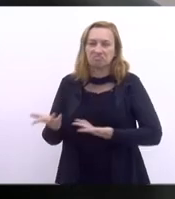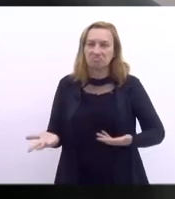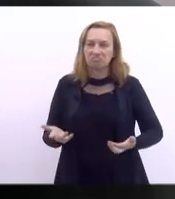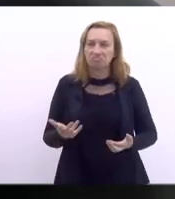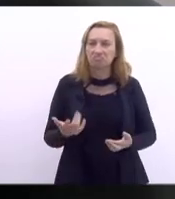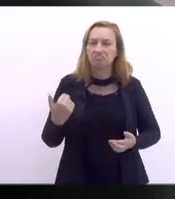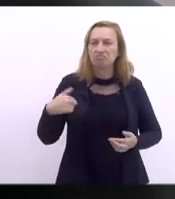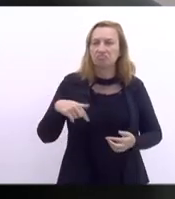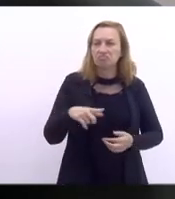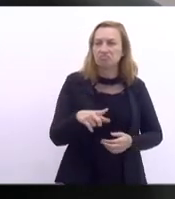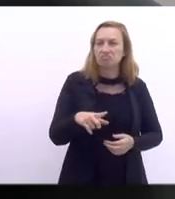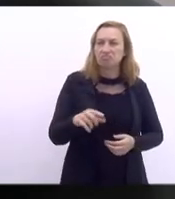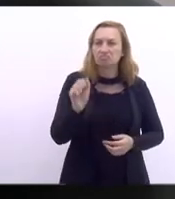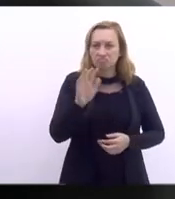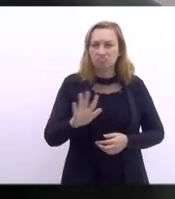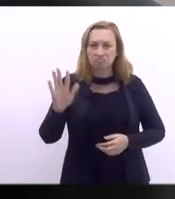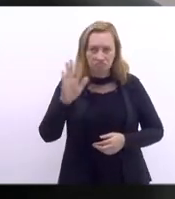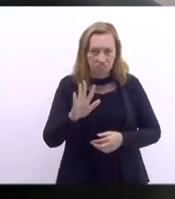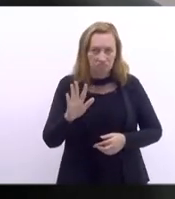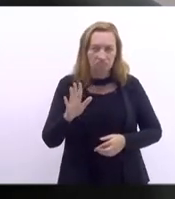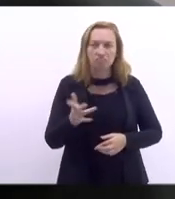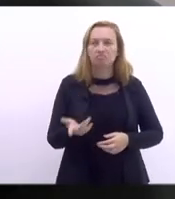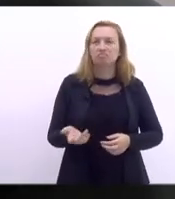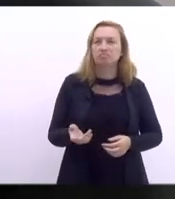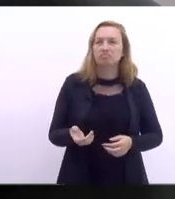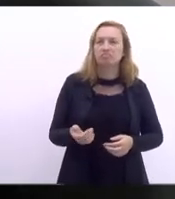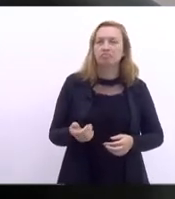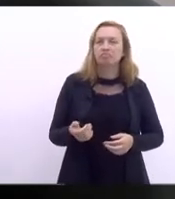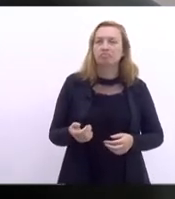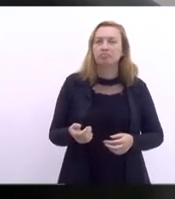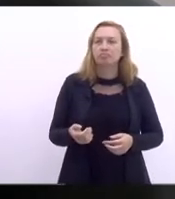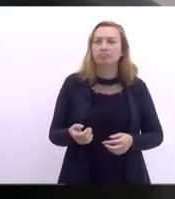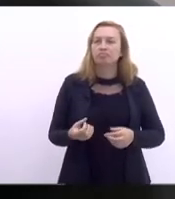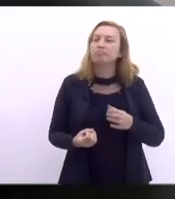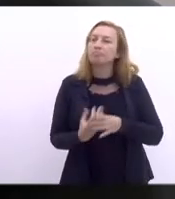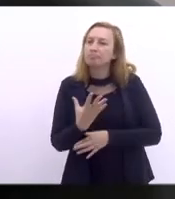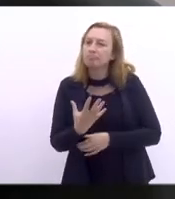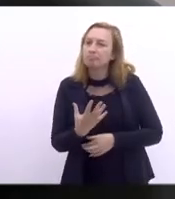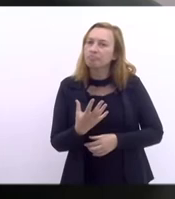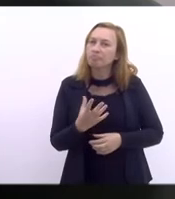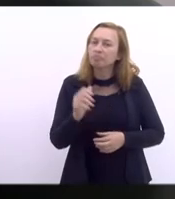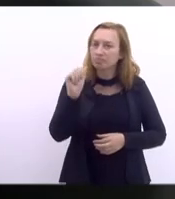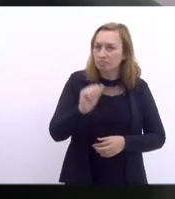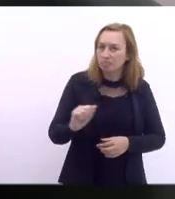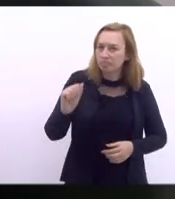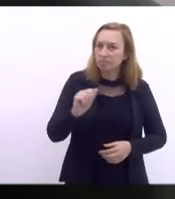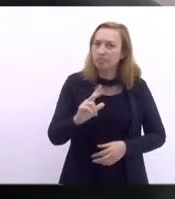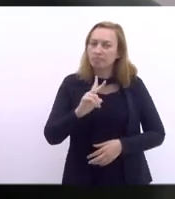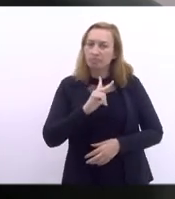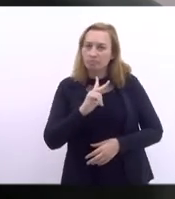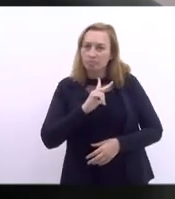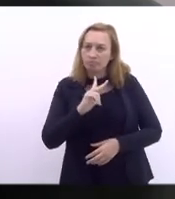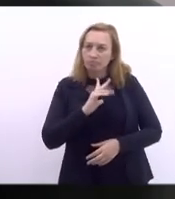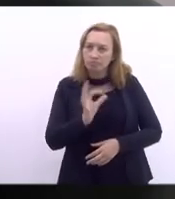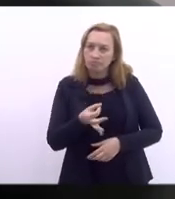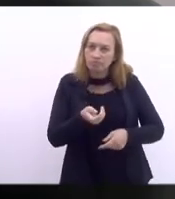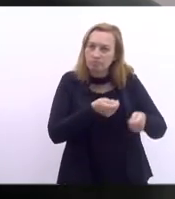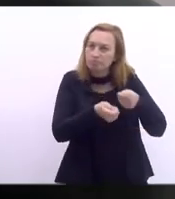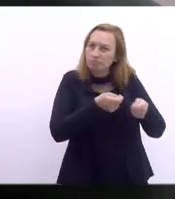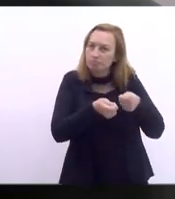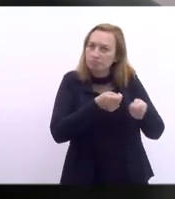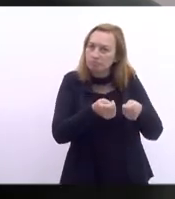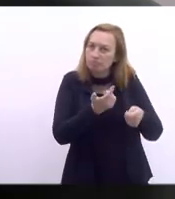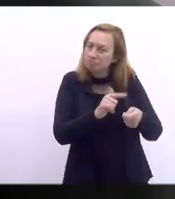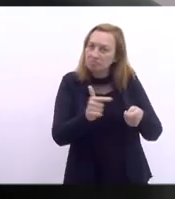passaram pelo scribus que em geral uma operação de Crédito Nacional costuma passar eles criaram até uma sociedade de propósito específico sem um controle